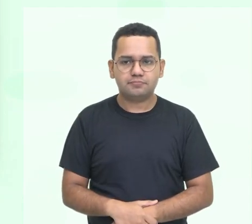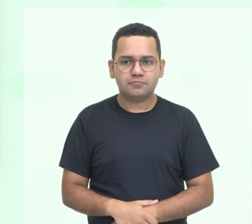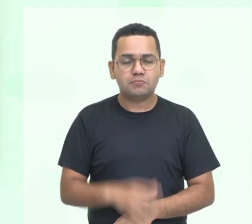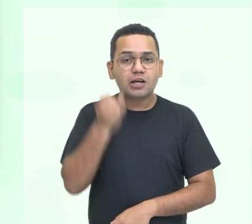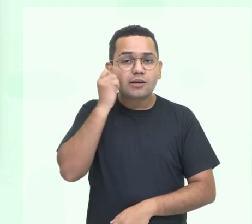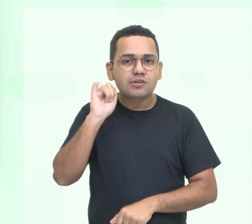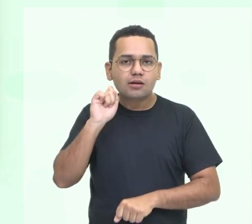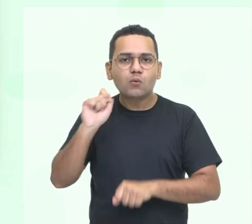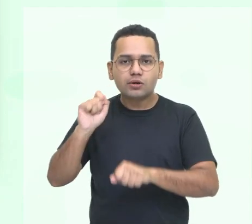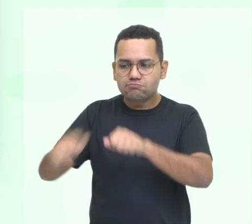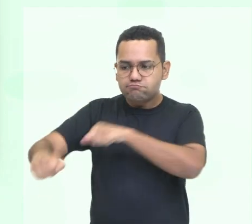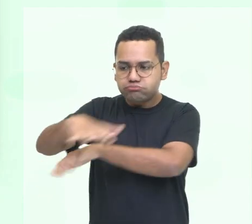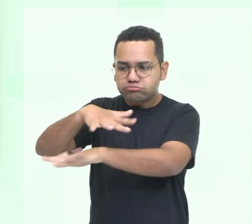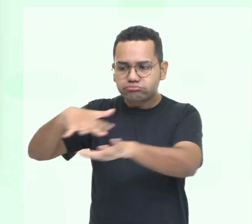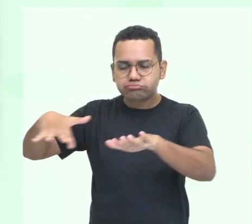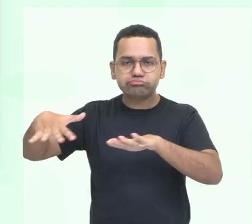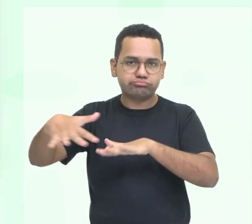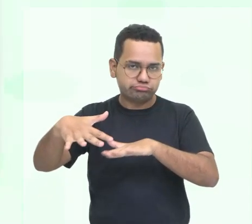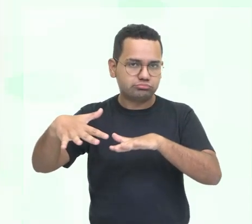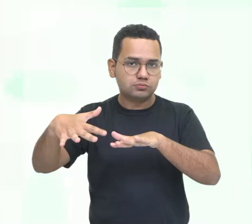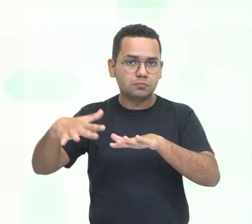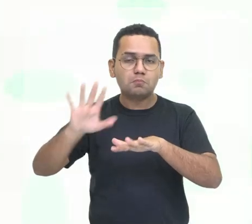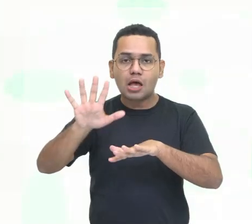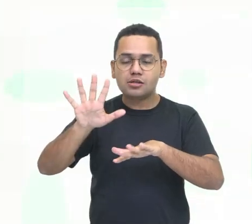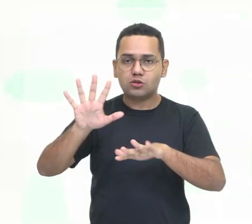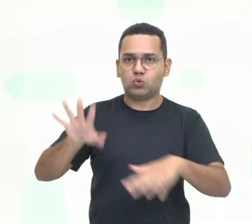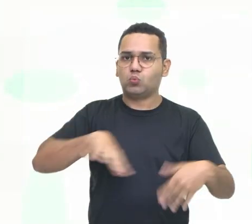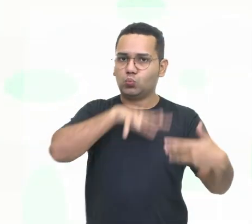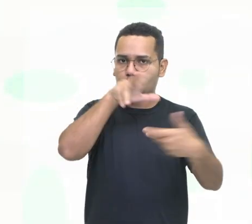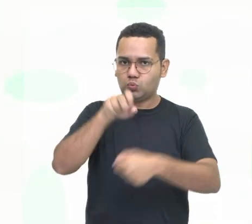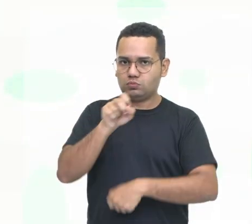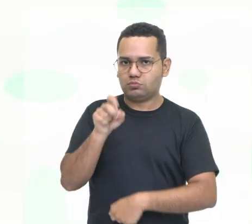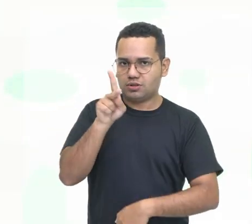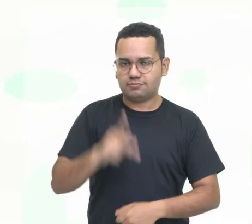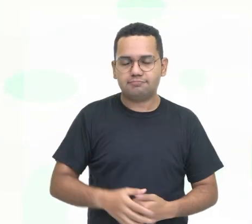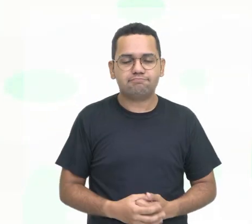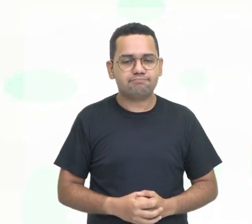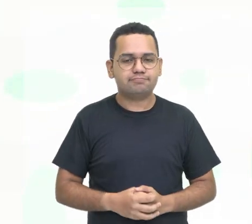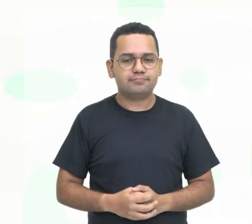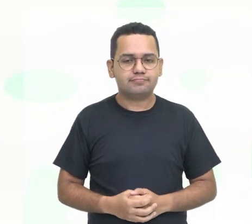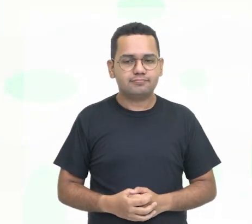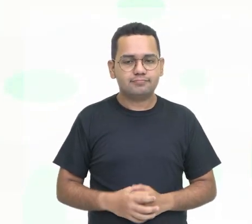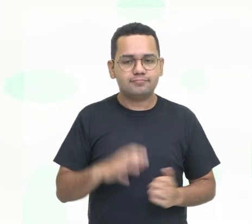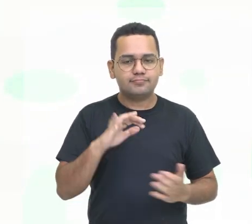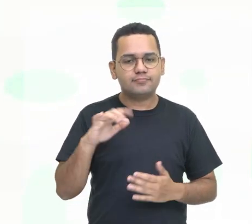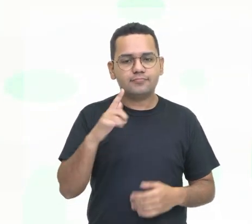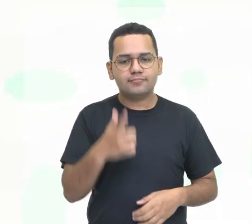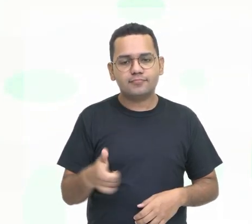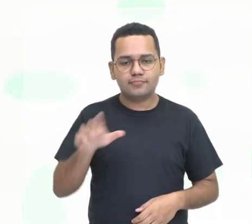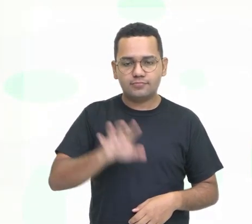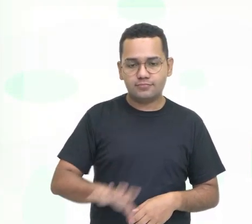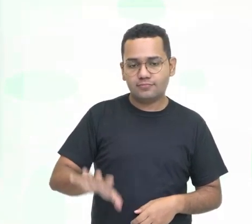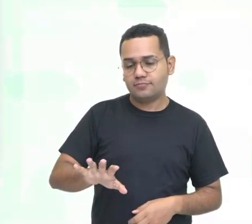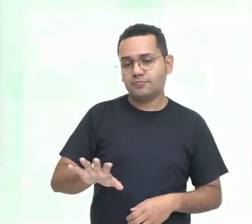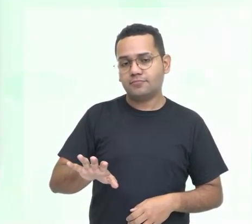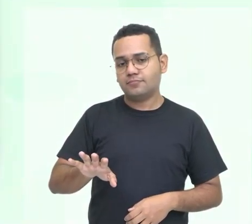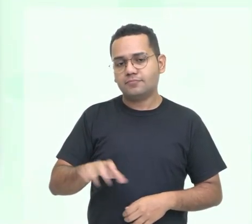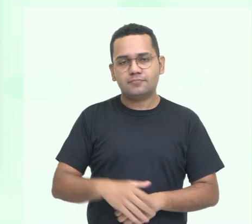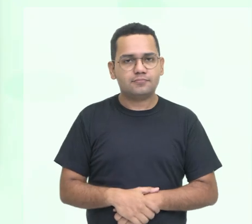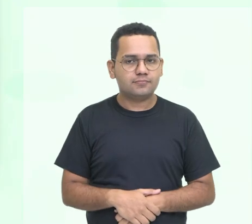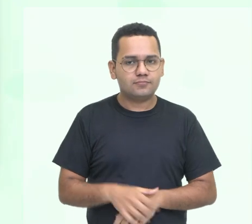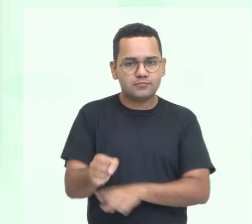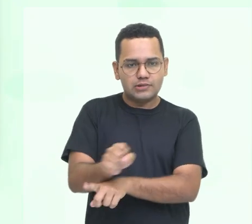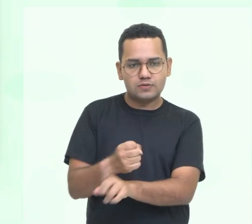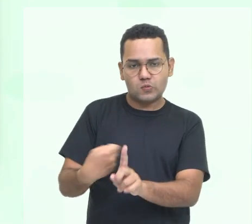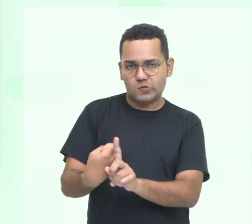surto de AIDS no mundo, tá bom? Além dos programas sociais, que você vai ter